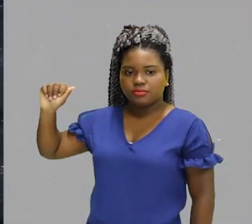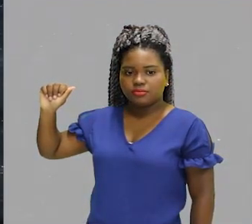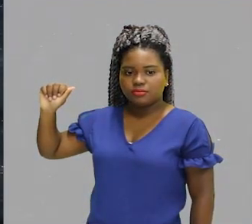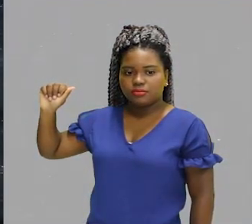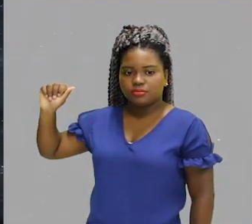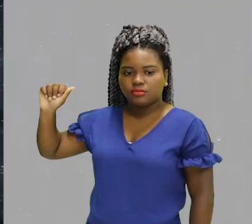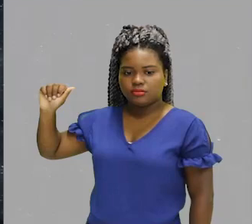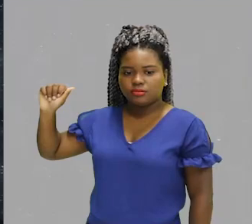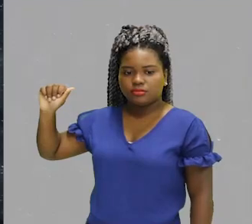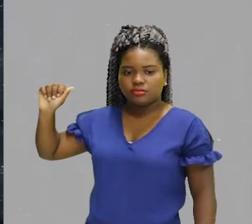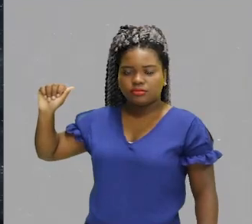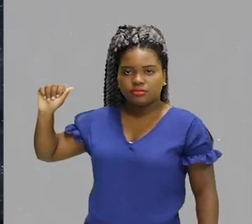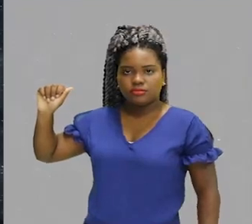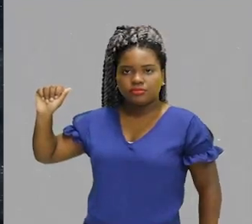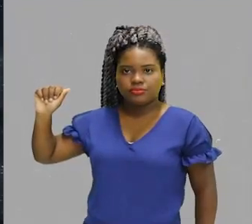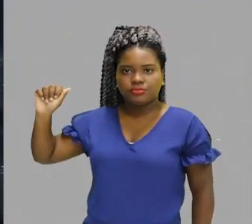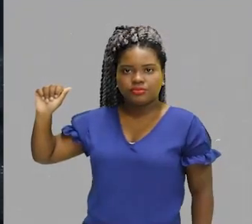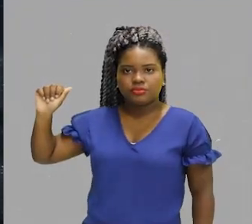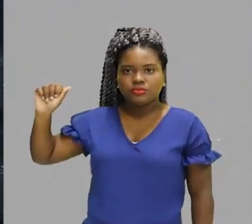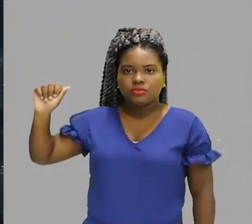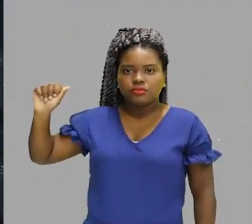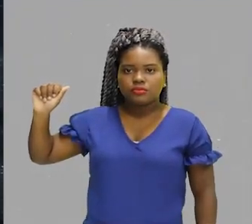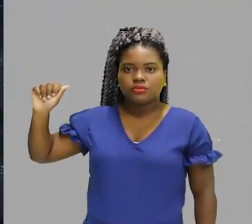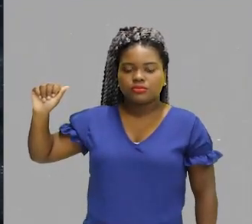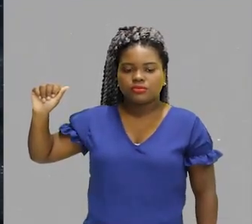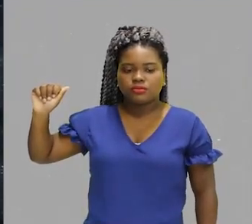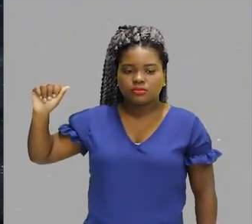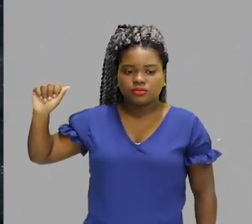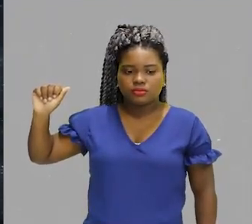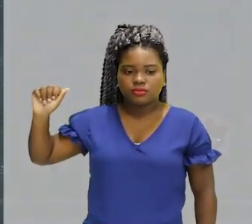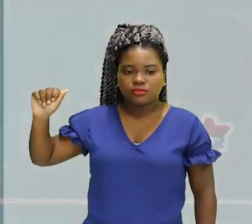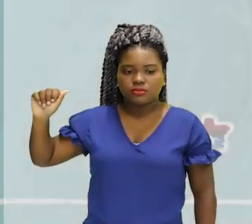lido 10 capítulos, leu 10 capítulos do livro.